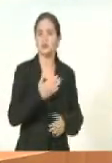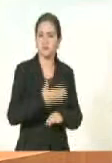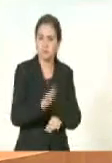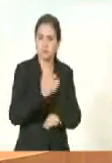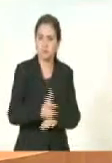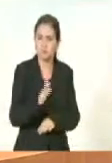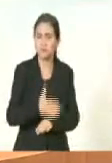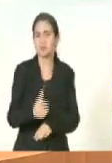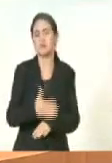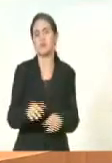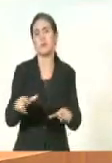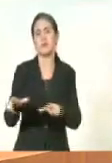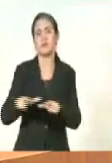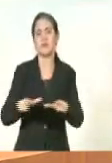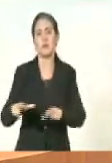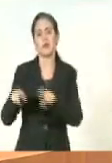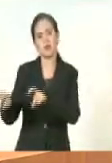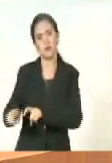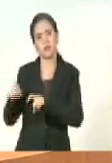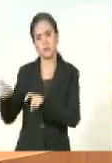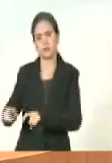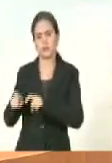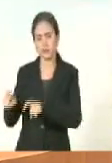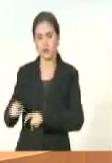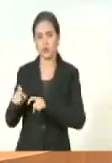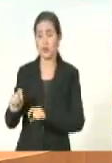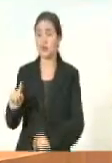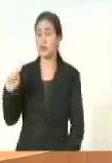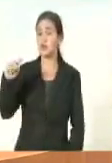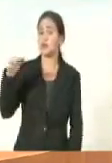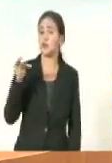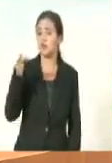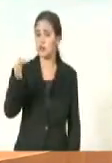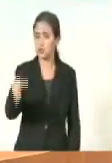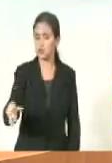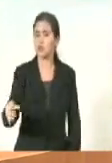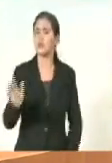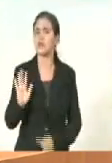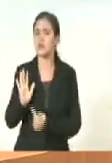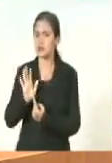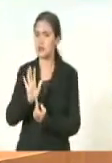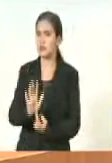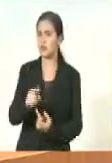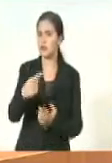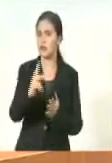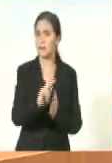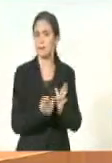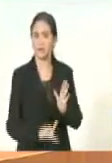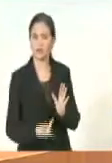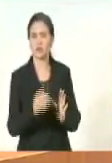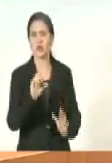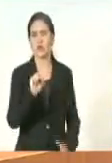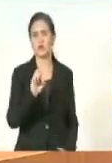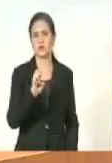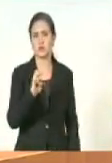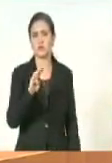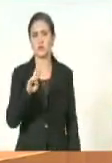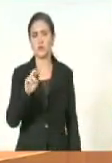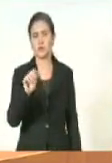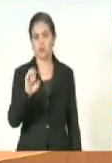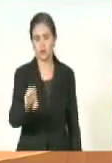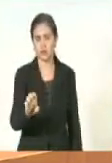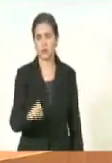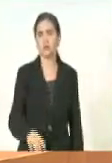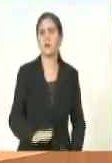trabalhadores rurais, que breve nós vamos voltar a esta tribuna para falar deste projeto do SEBRAE, que já parabenizo ao João